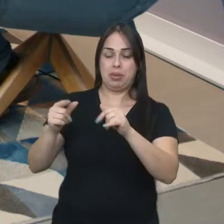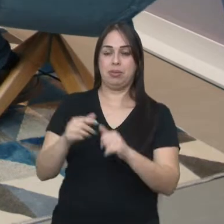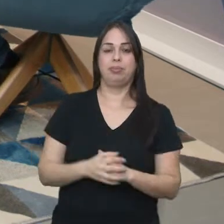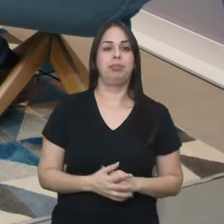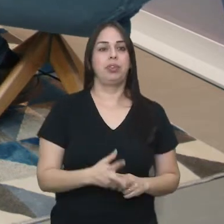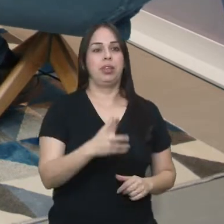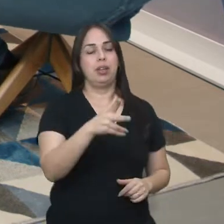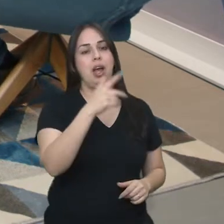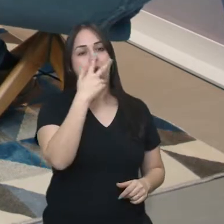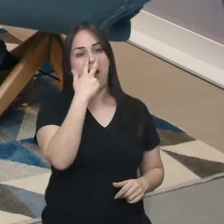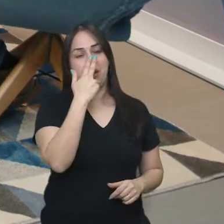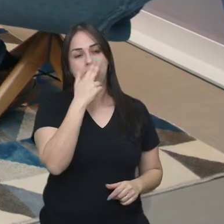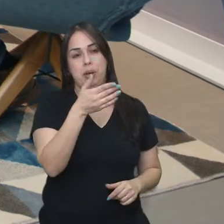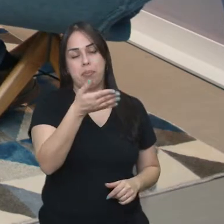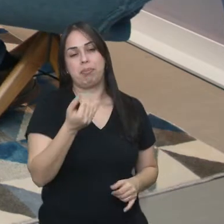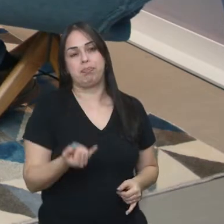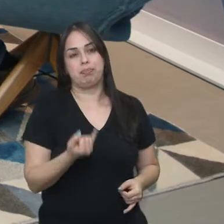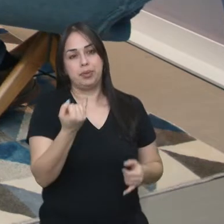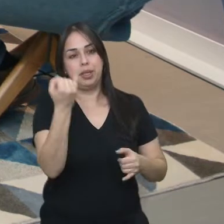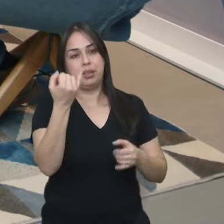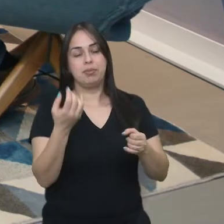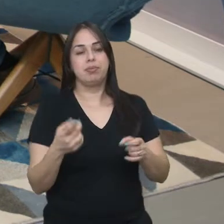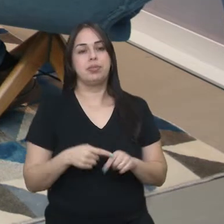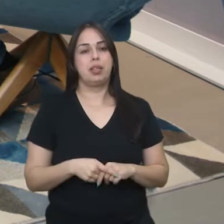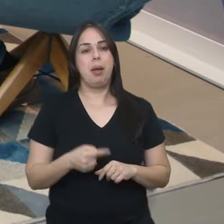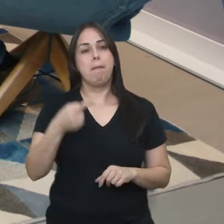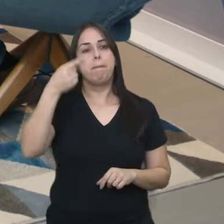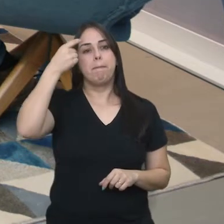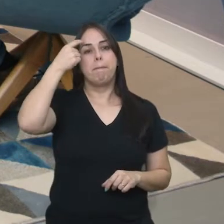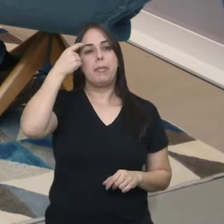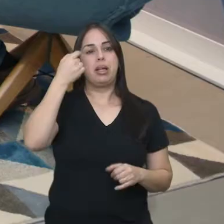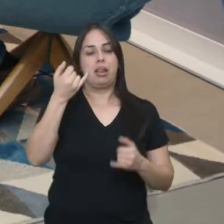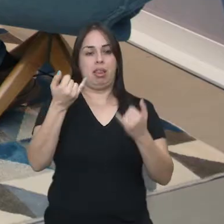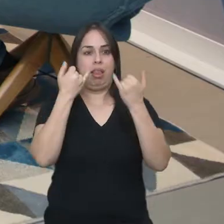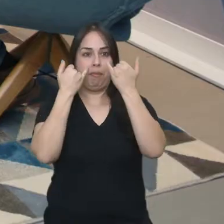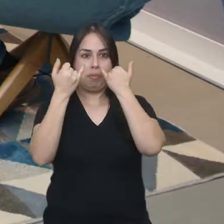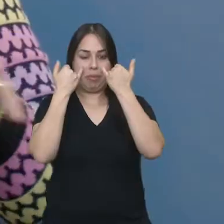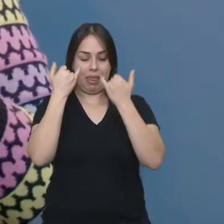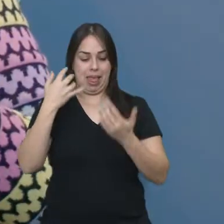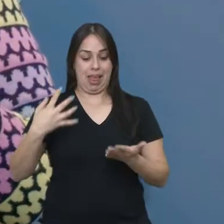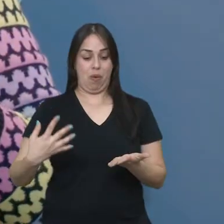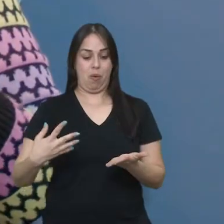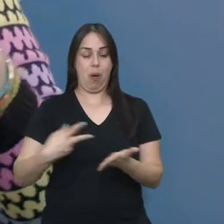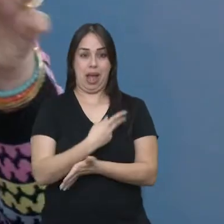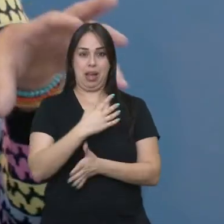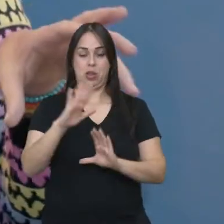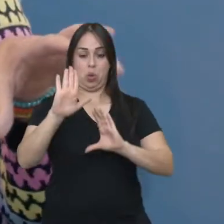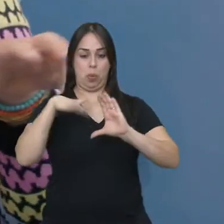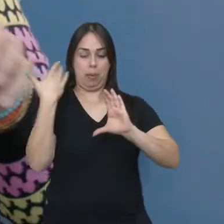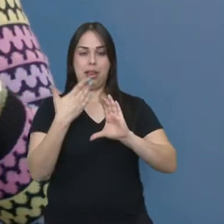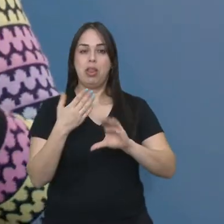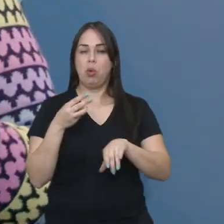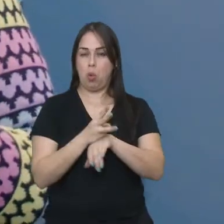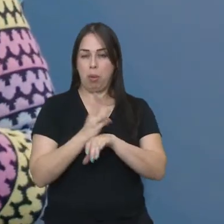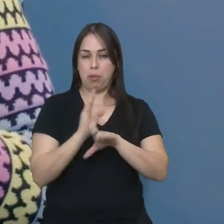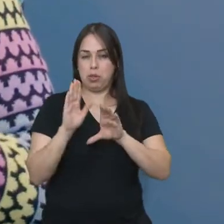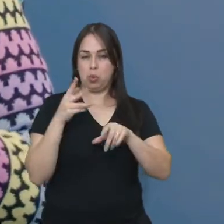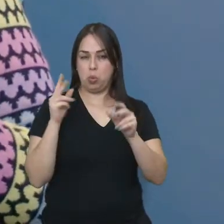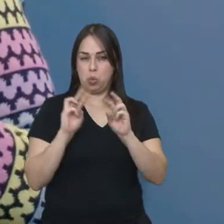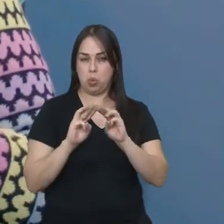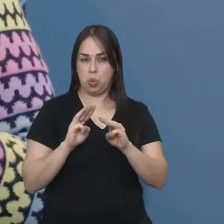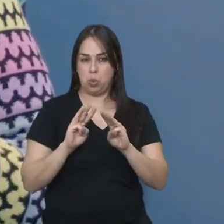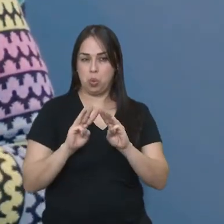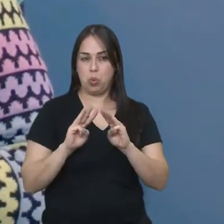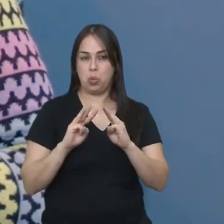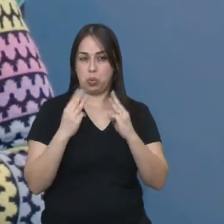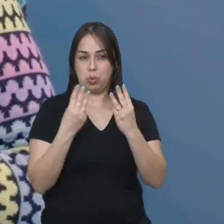fala é que você tem que pensar. Quando você recebe uma informação errada, como por um grupo de WhatsApp, você tem que, antes